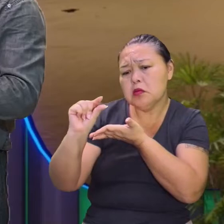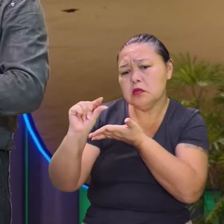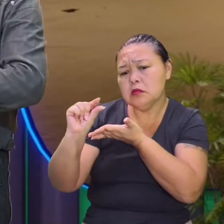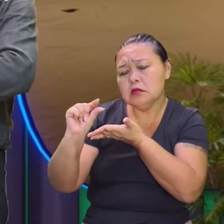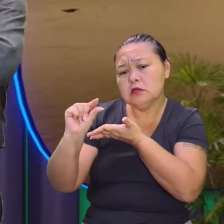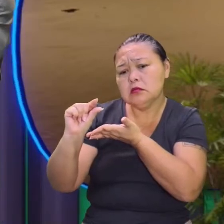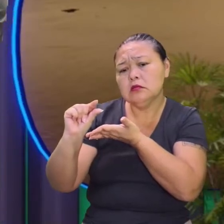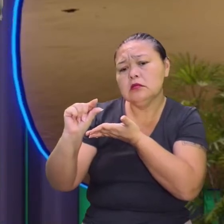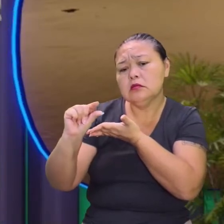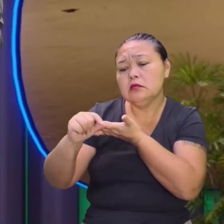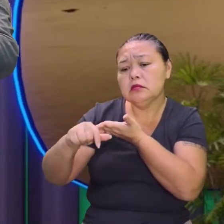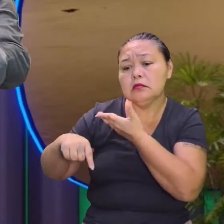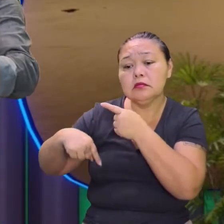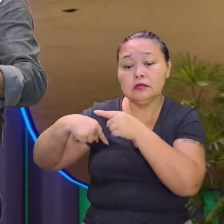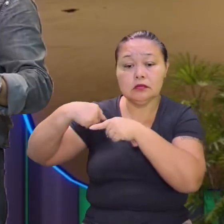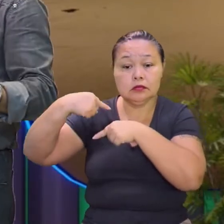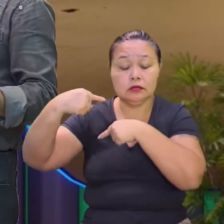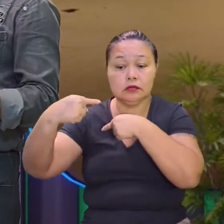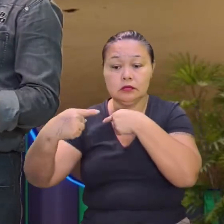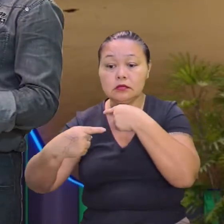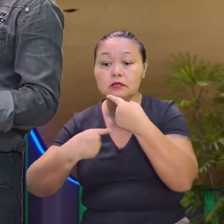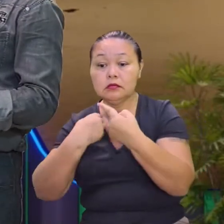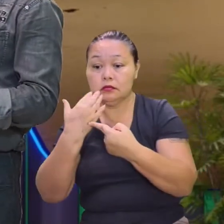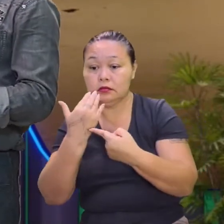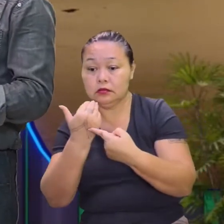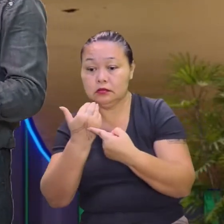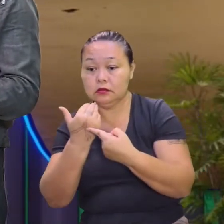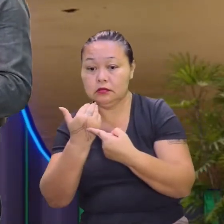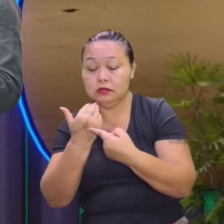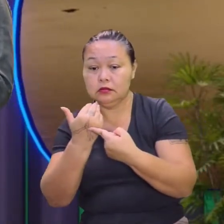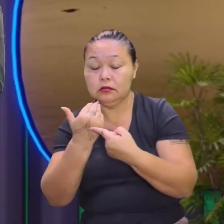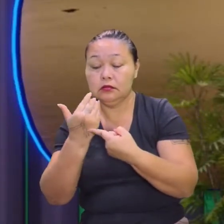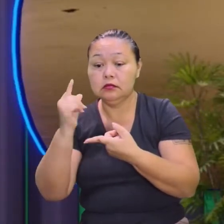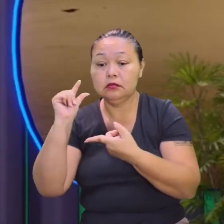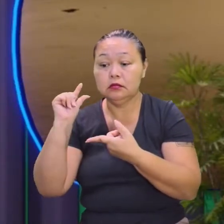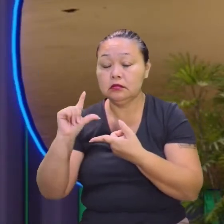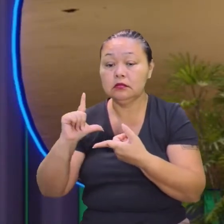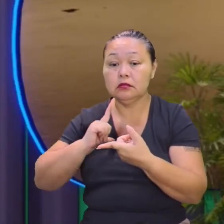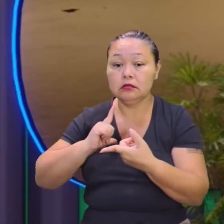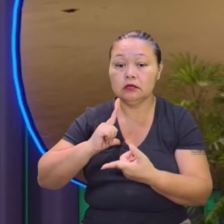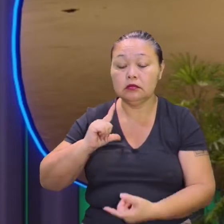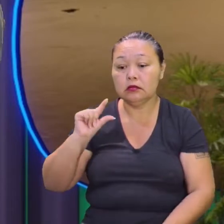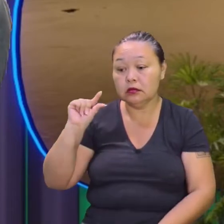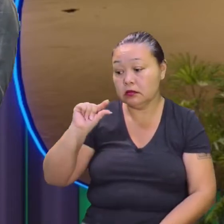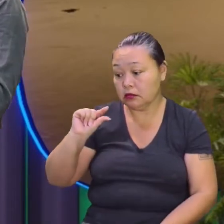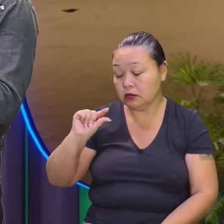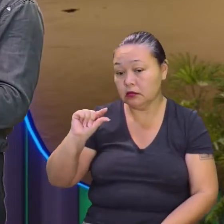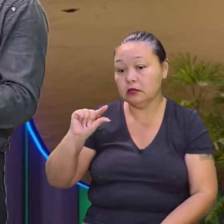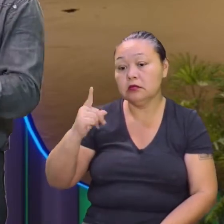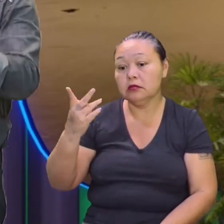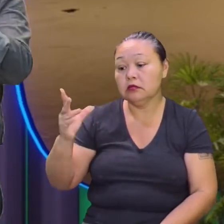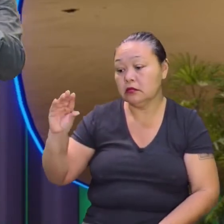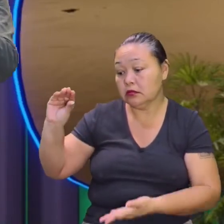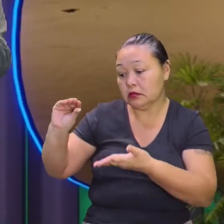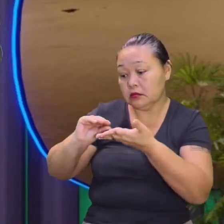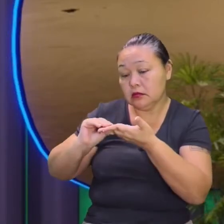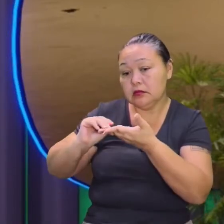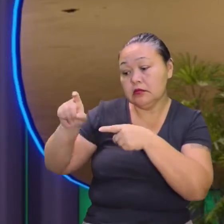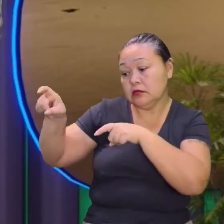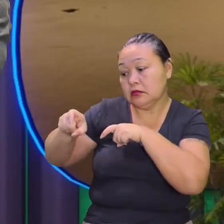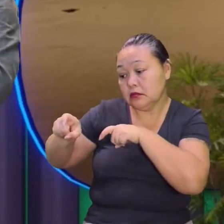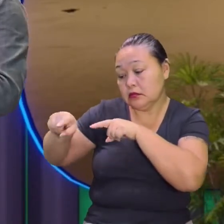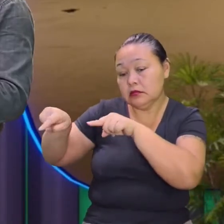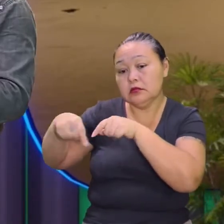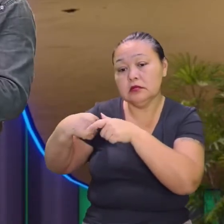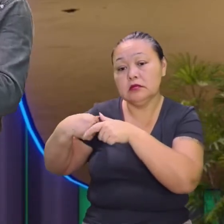pequenininho. Nessa cadeia alimentar, o que menos tem a vantagem financeira é o